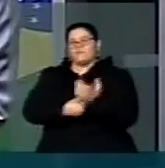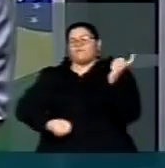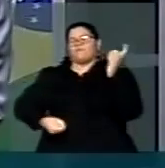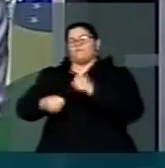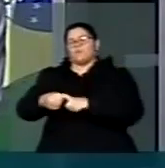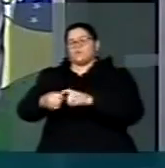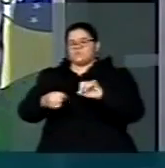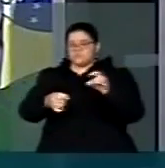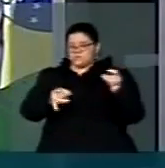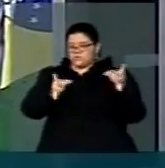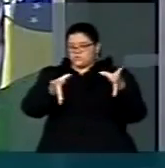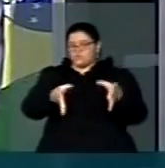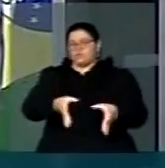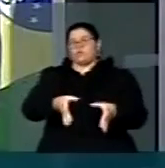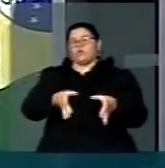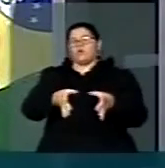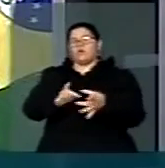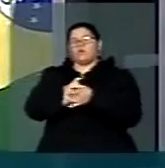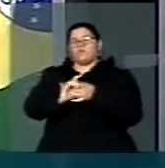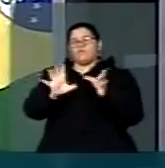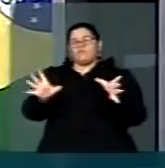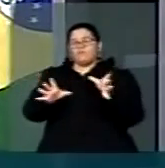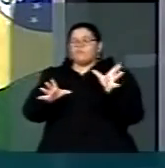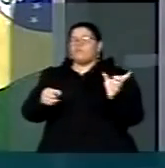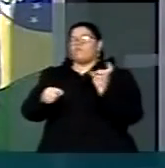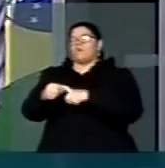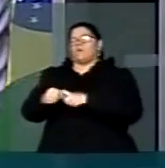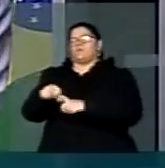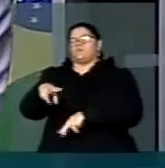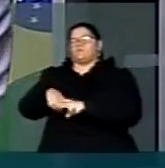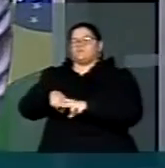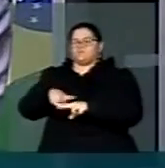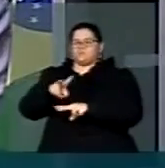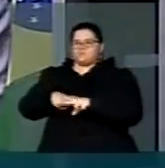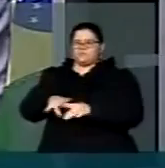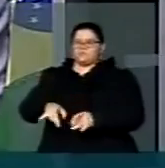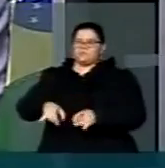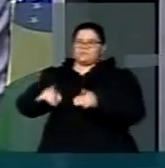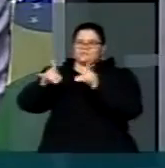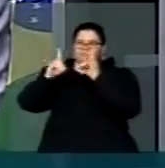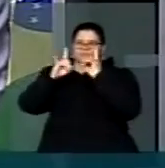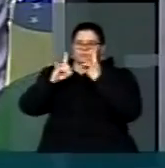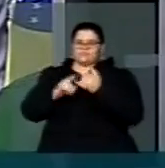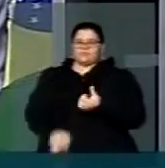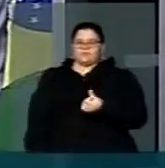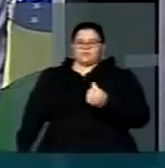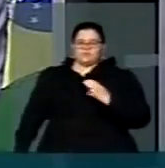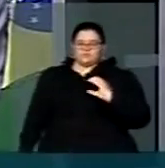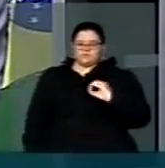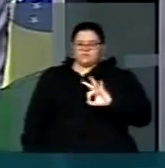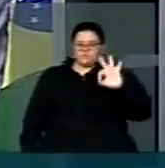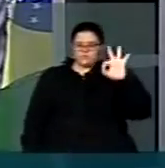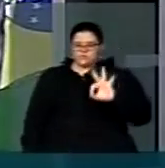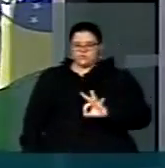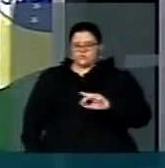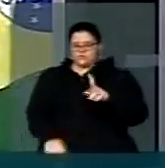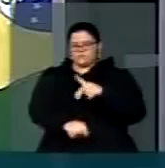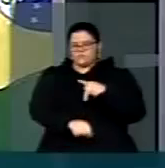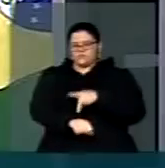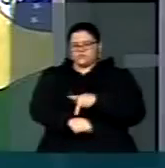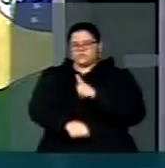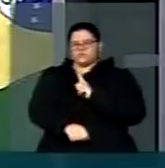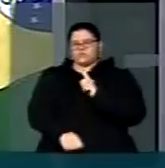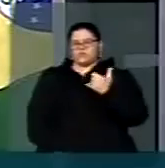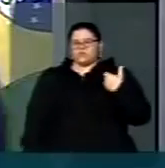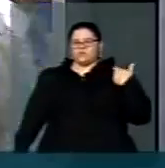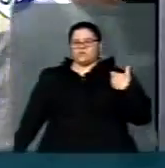com o crime organizado que já se impõe dentro dos presídios. Cerca de 70% dos países têm a idade dos 18 anos como idade